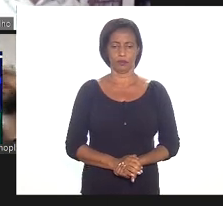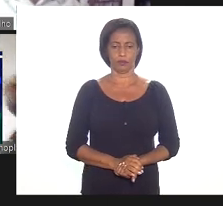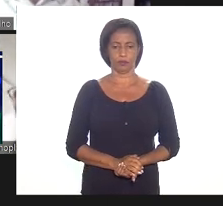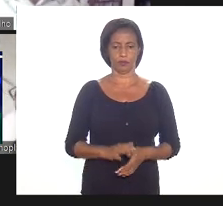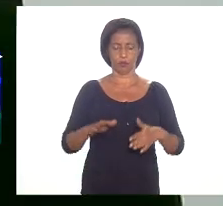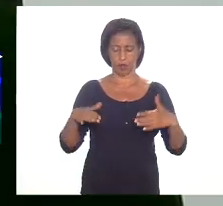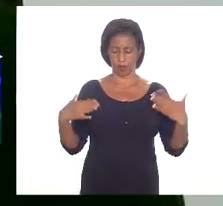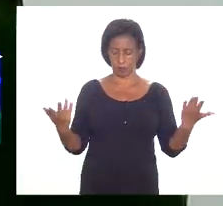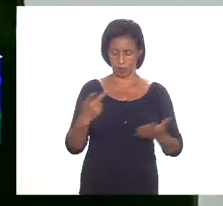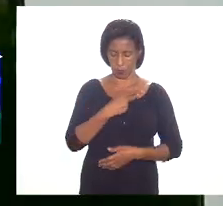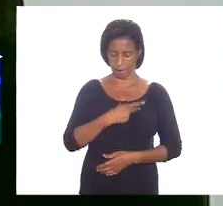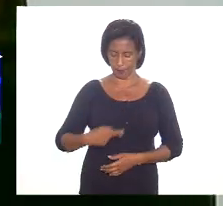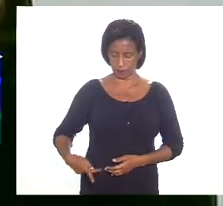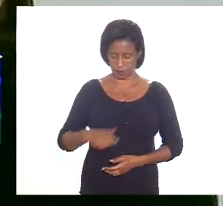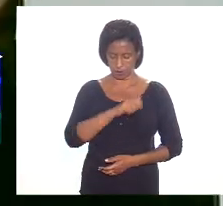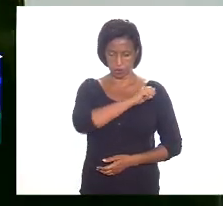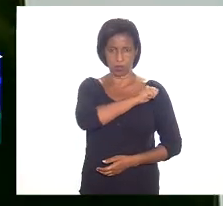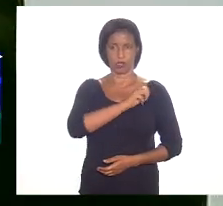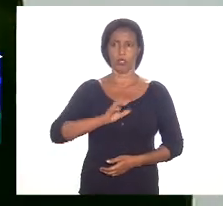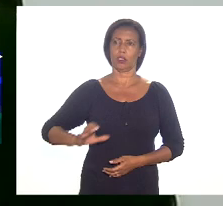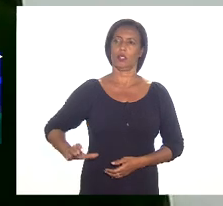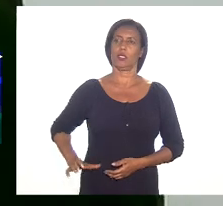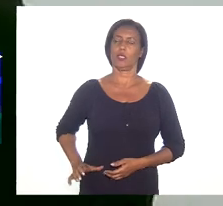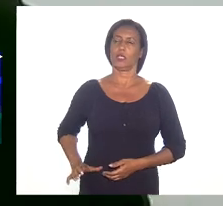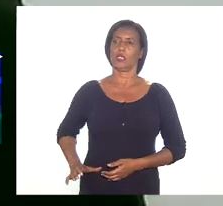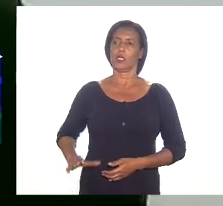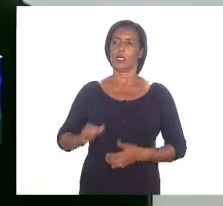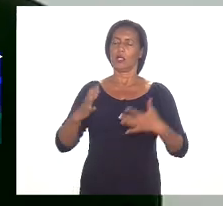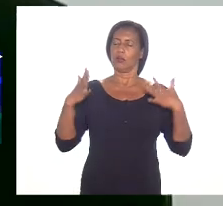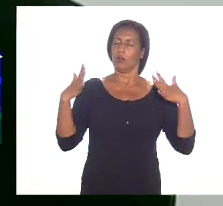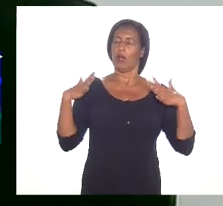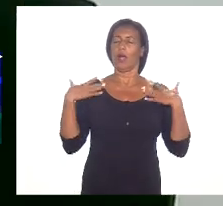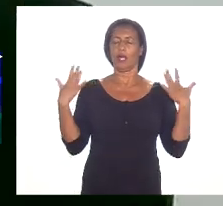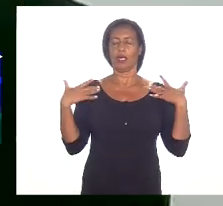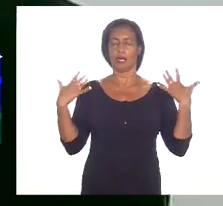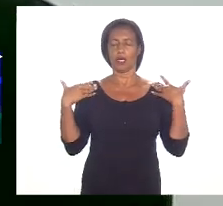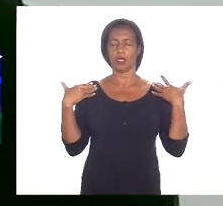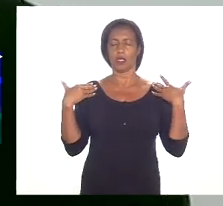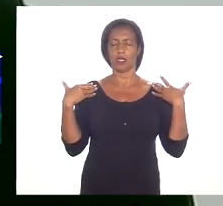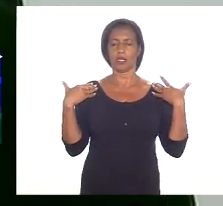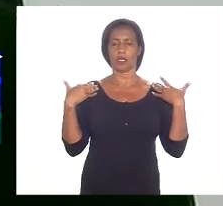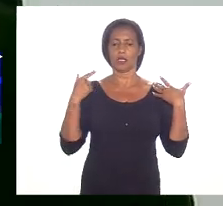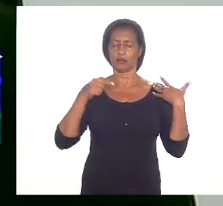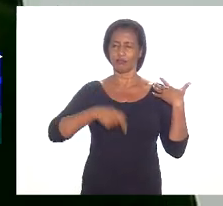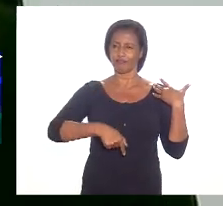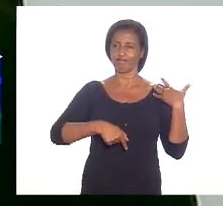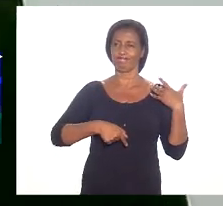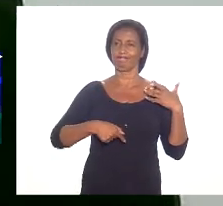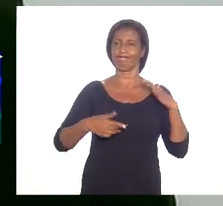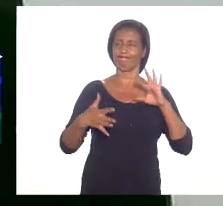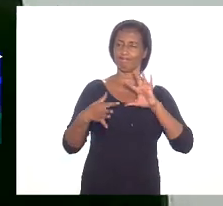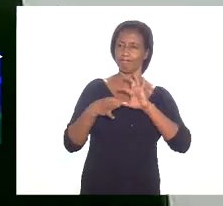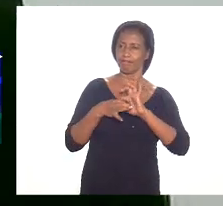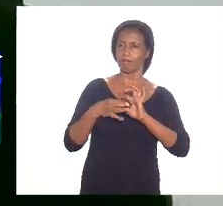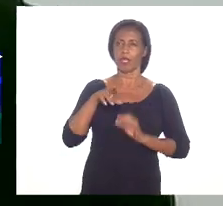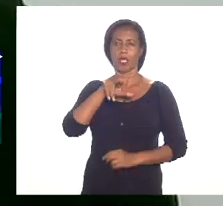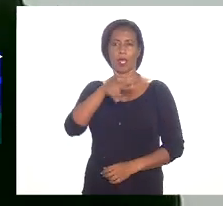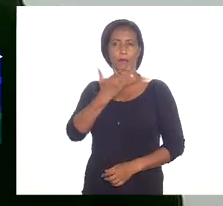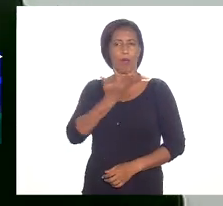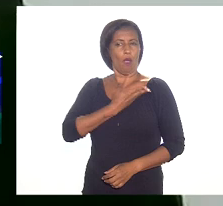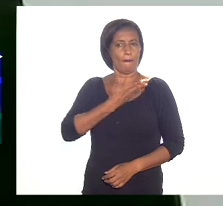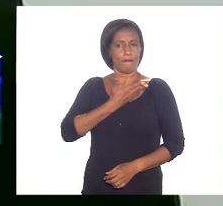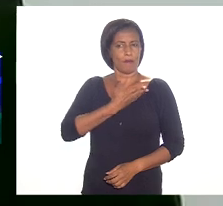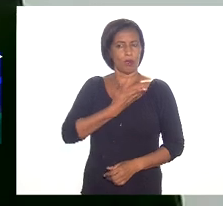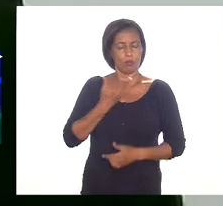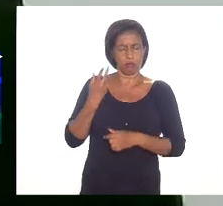Deputado André Ceciliano a quem tem o não só uma alegria de estabelecer com vossa excelência é meu irmão meu amigo há